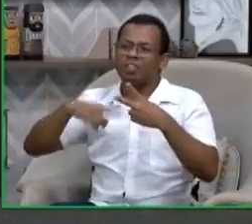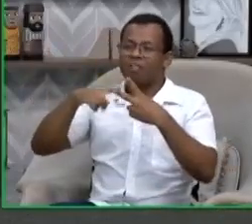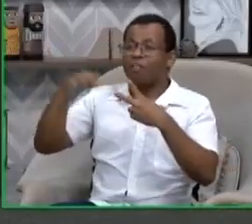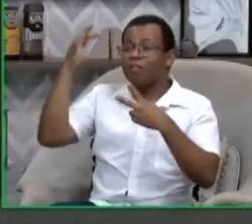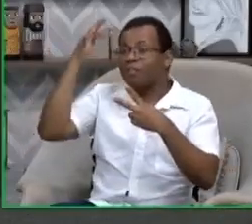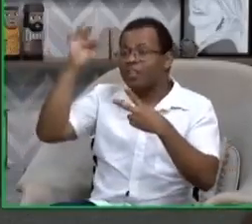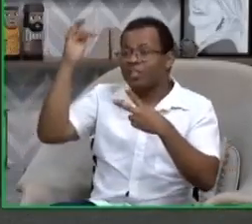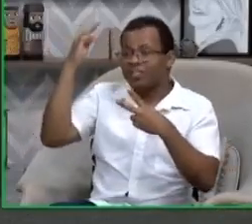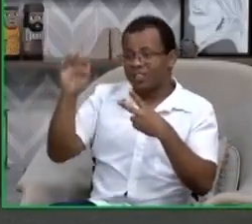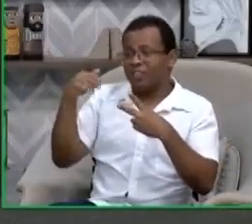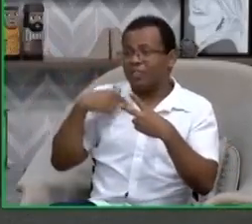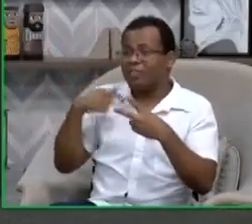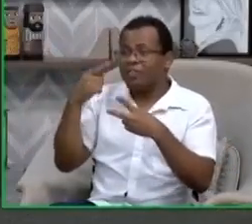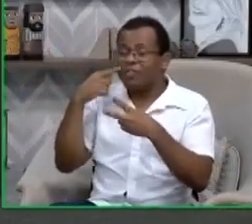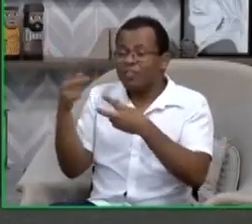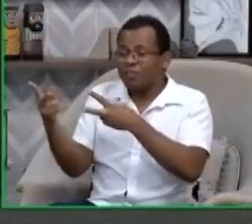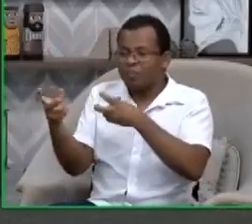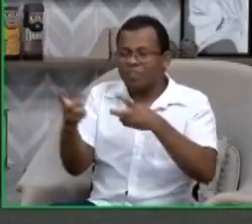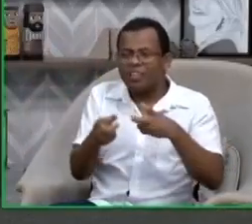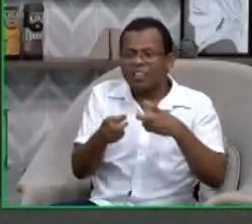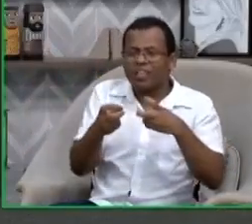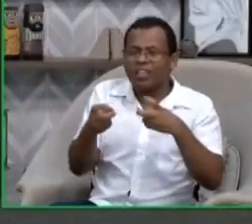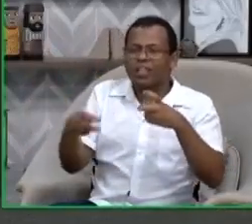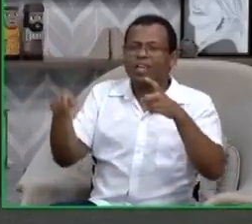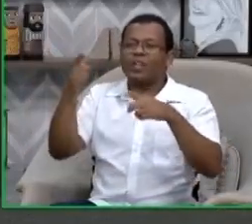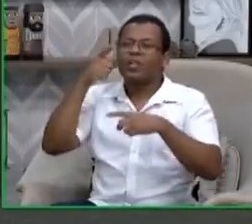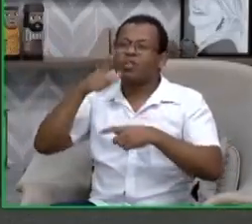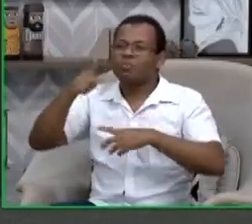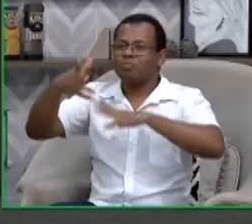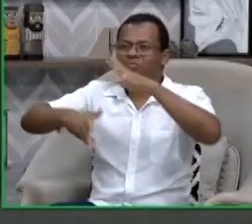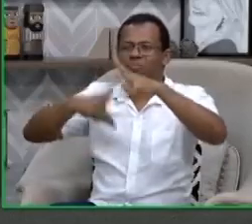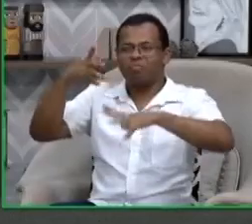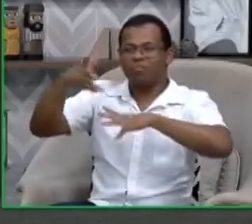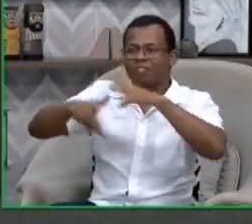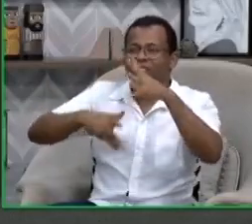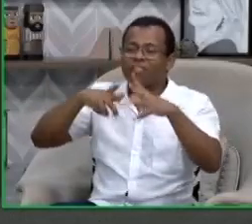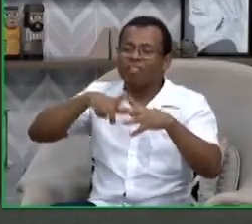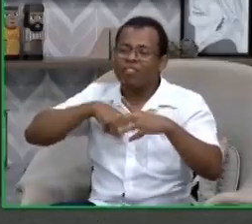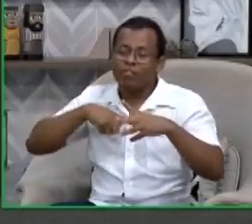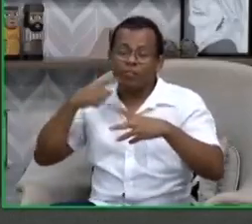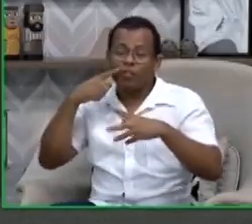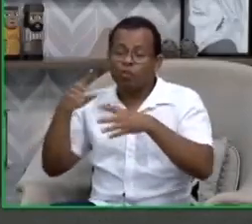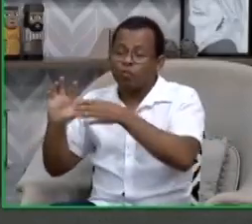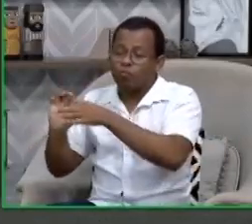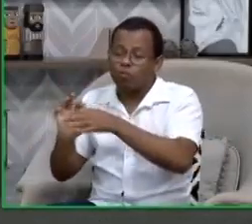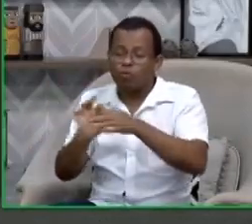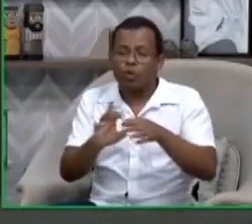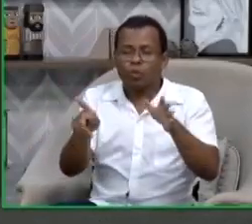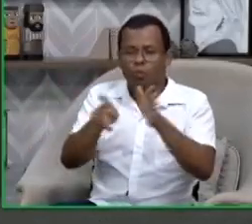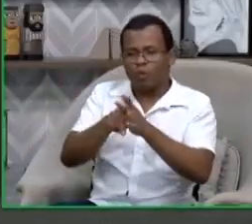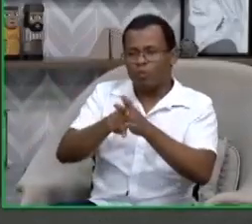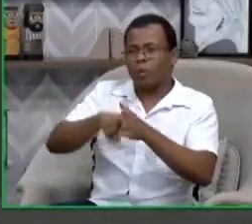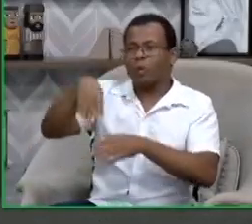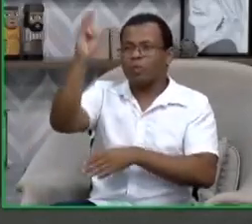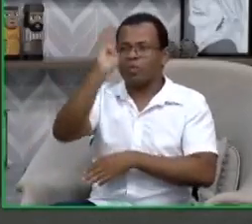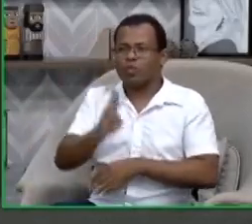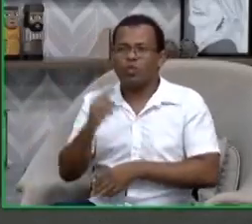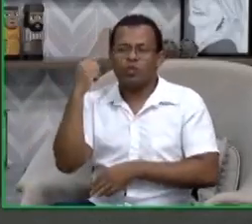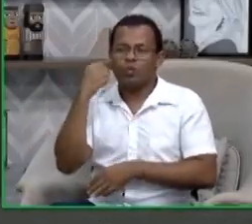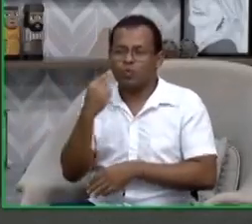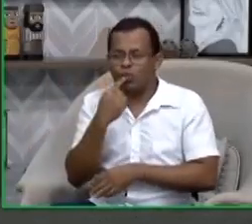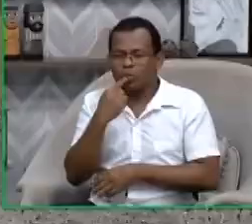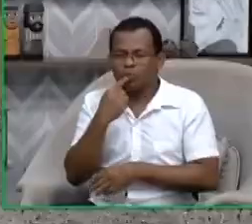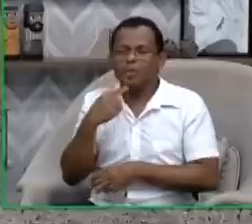francesa. Então, as particularidades da língua brasileira de sinais vão falar a respeito do contexto do povo brasileiro surdo. Então, isso é